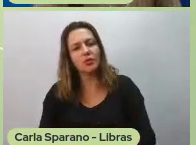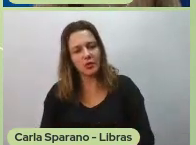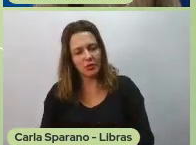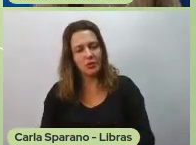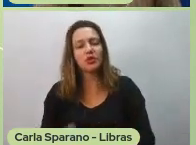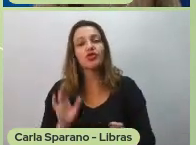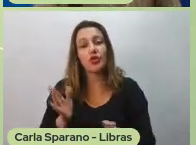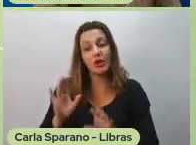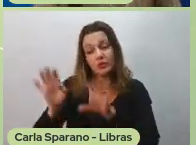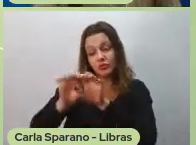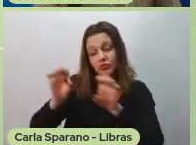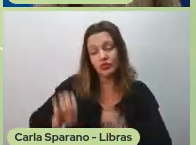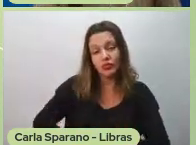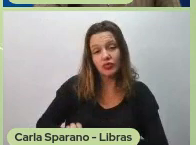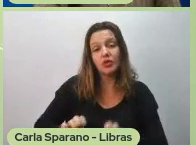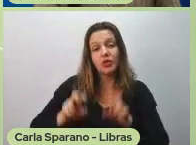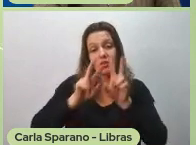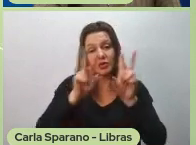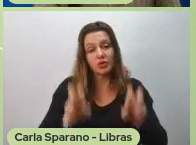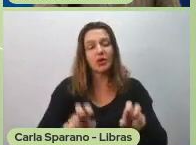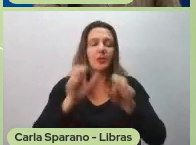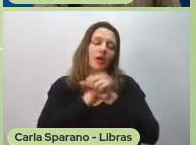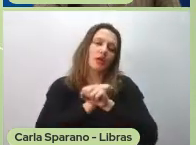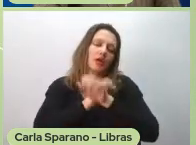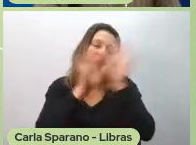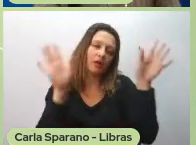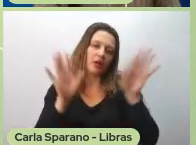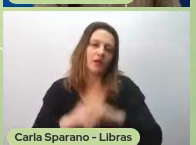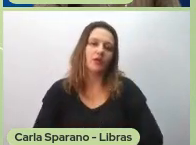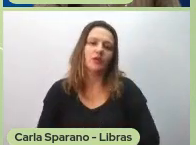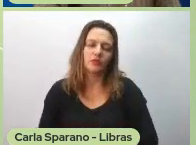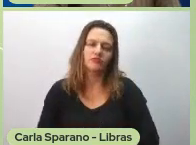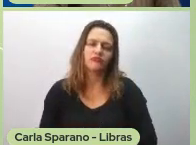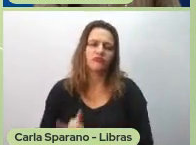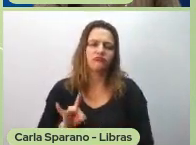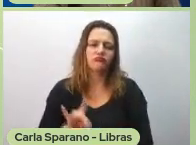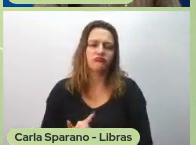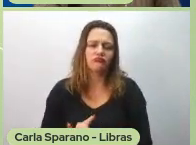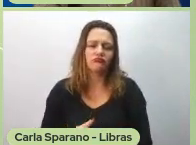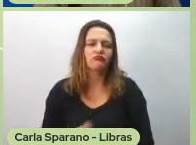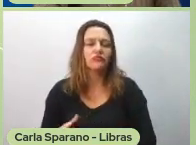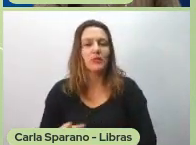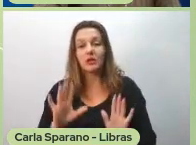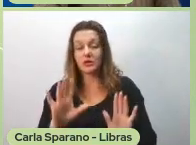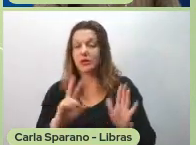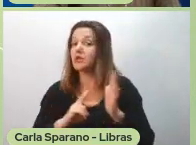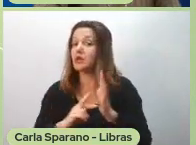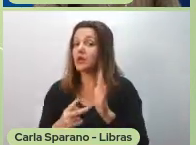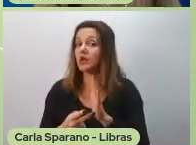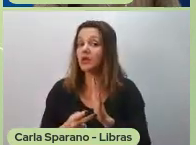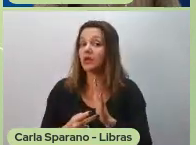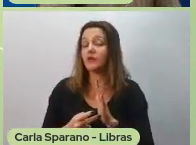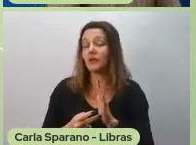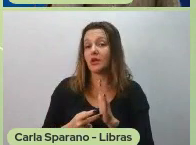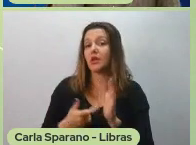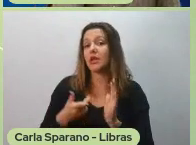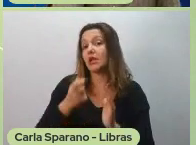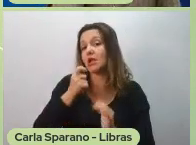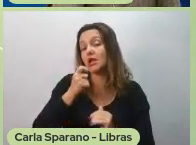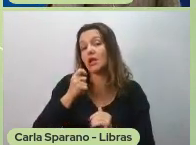se estruturaram para tratar esse tema com transparência, com legitimidade. Isso não significa que a gente não tenha um legado